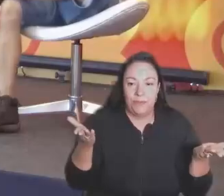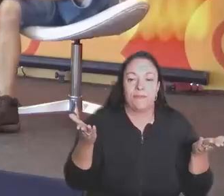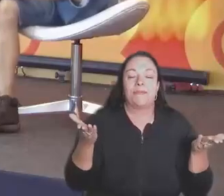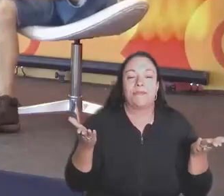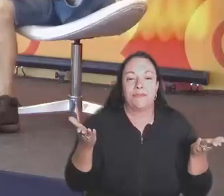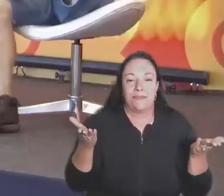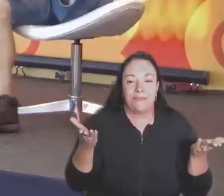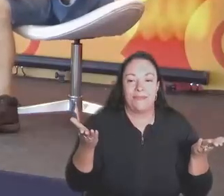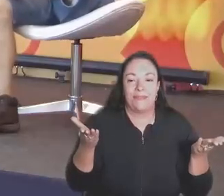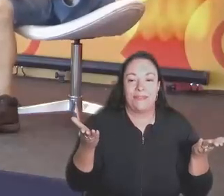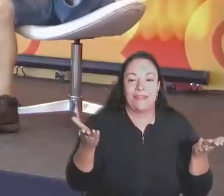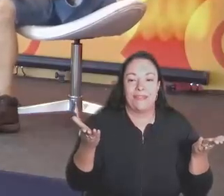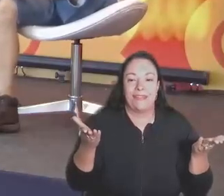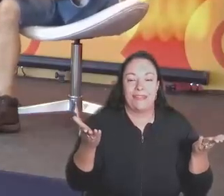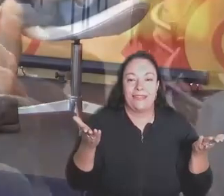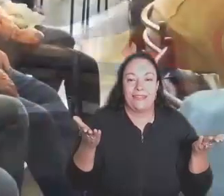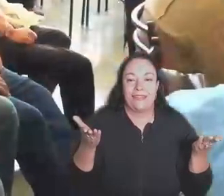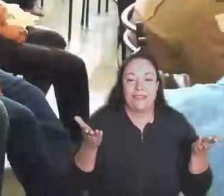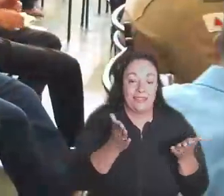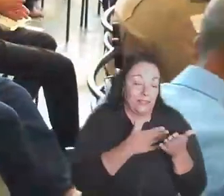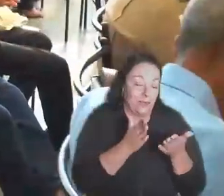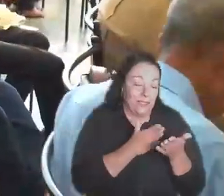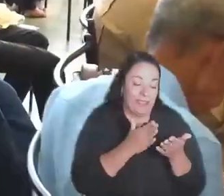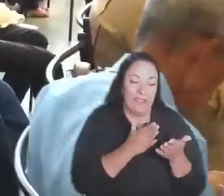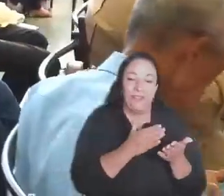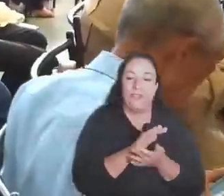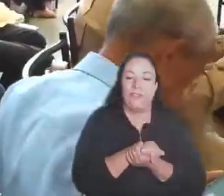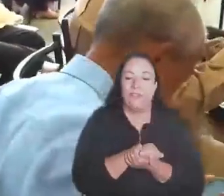isso, sabe? Curtam bastante o livro.